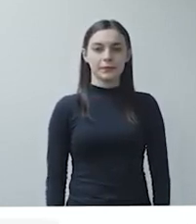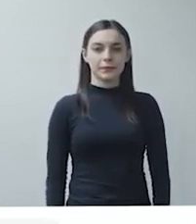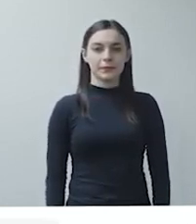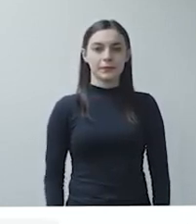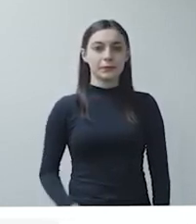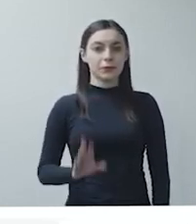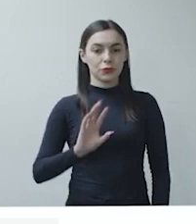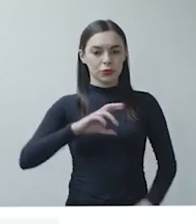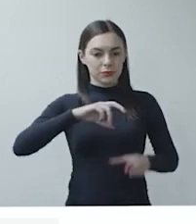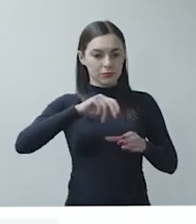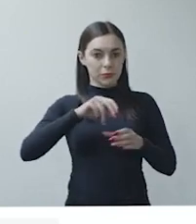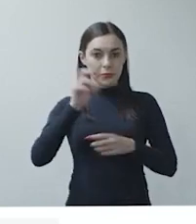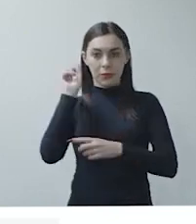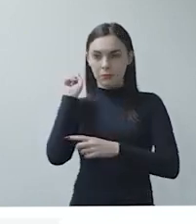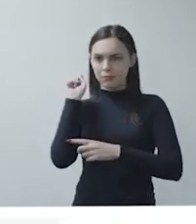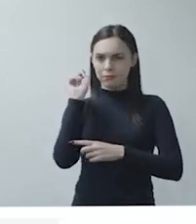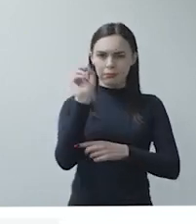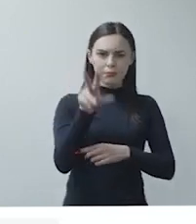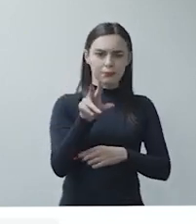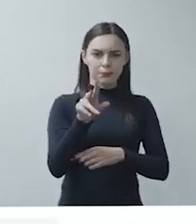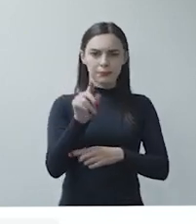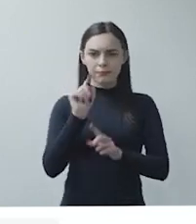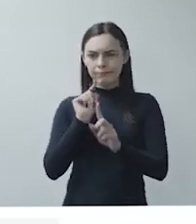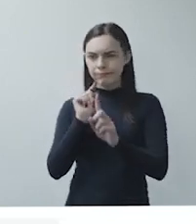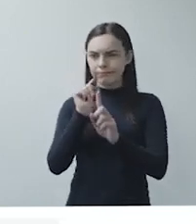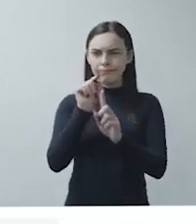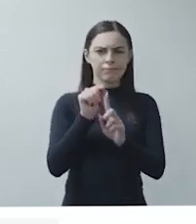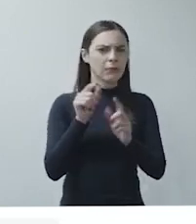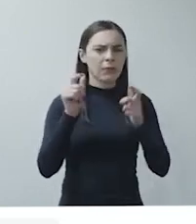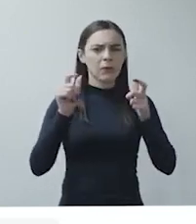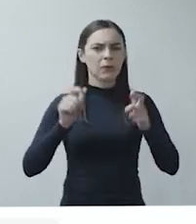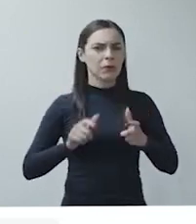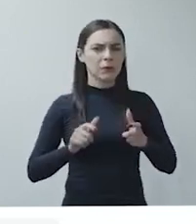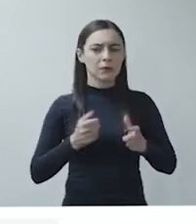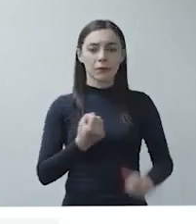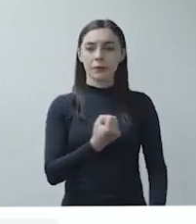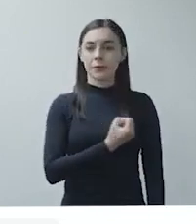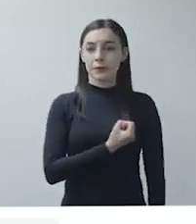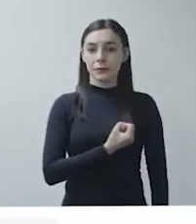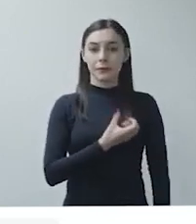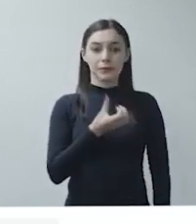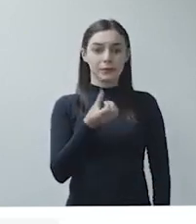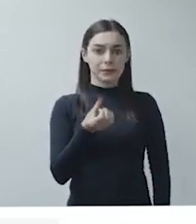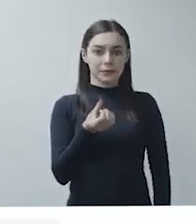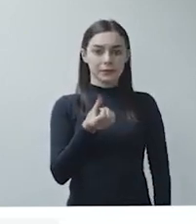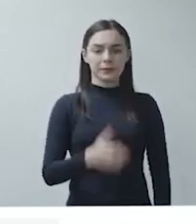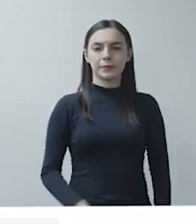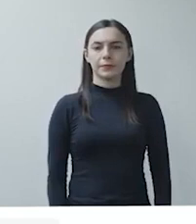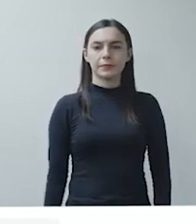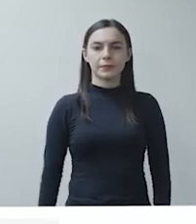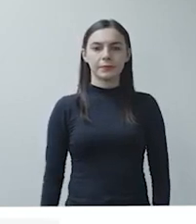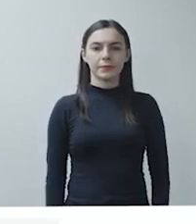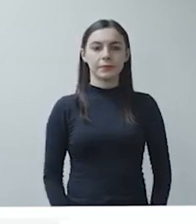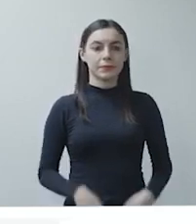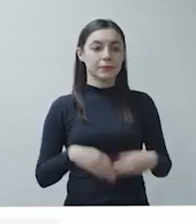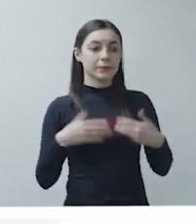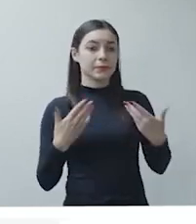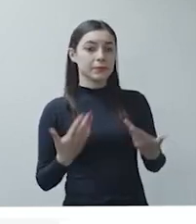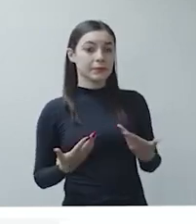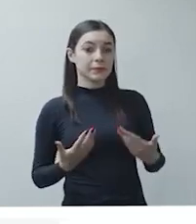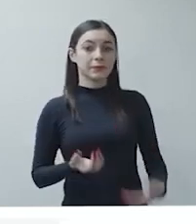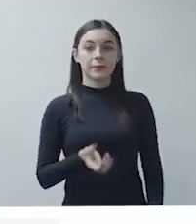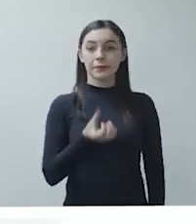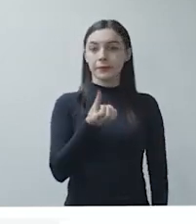Jogamos a tampinha. Nossa amiguinha jogou a tampinha. Caiu no número 6. Então,